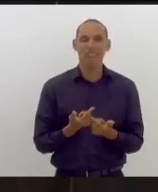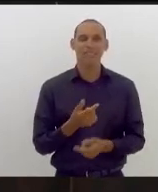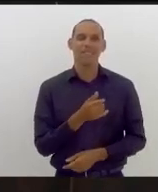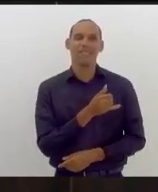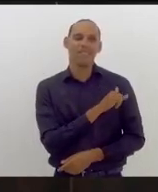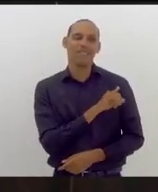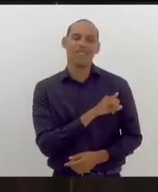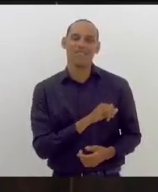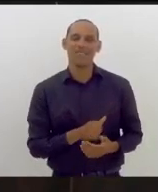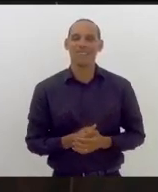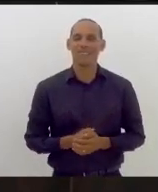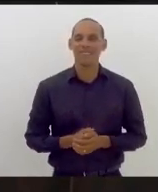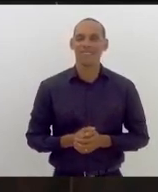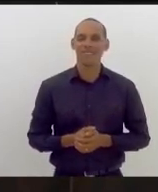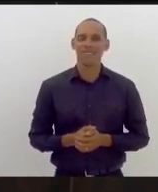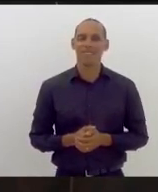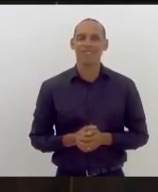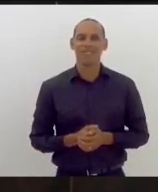Janeiro.